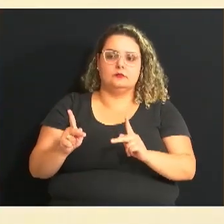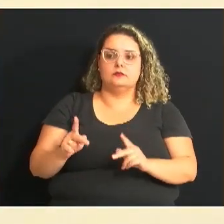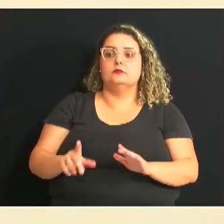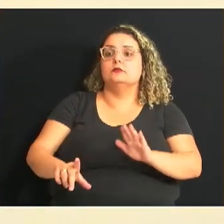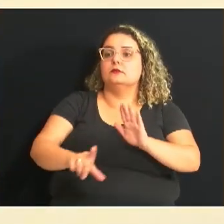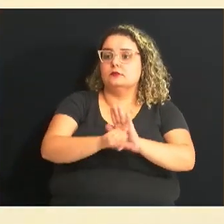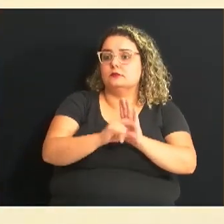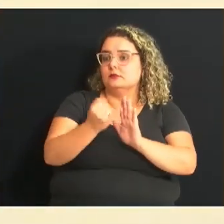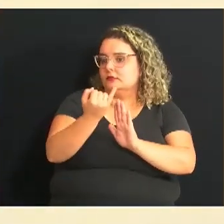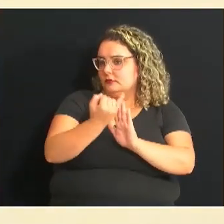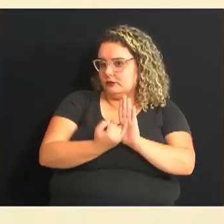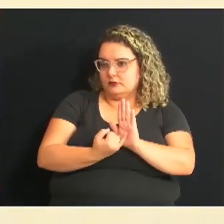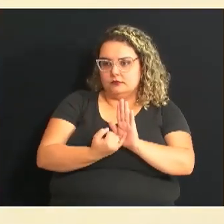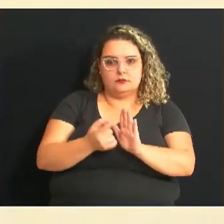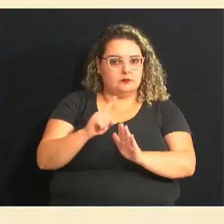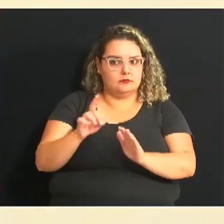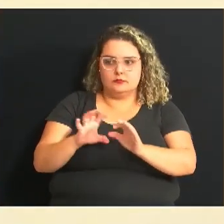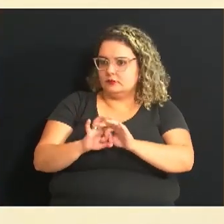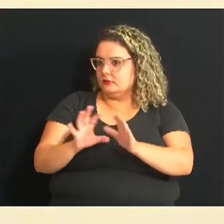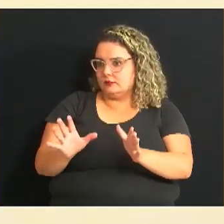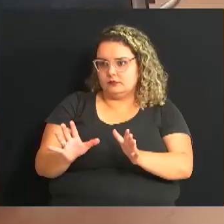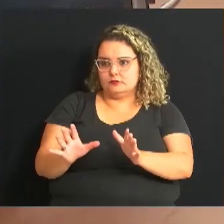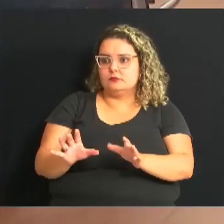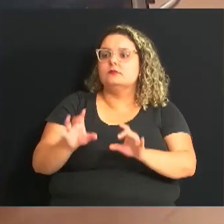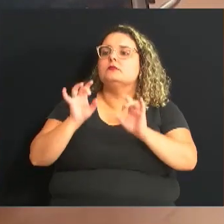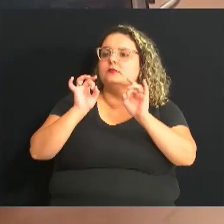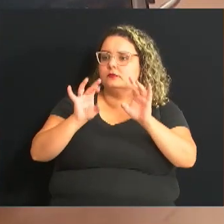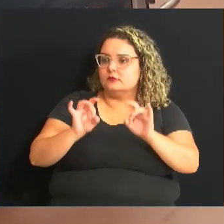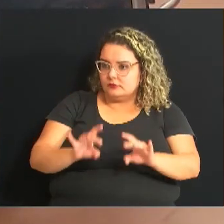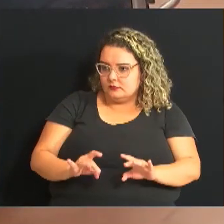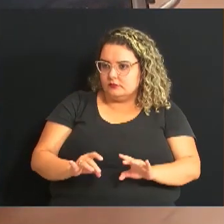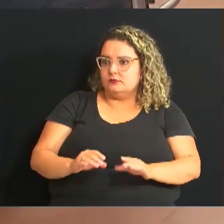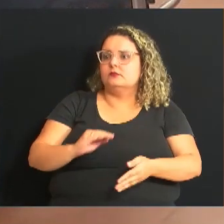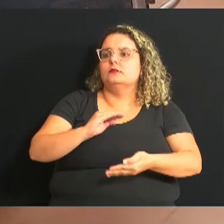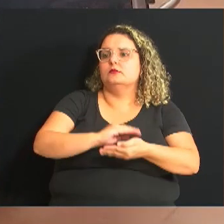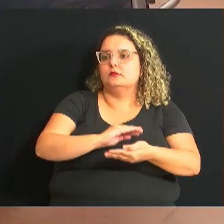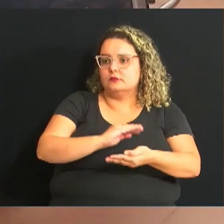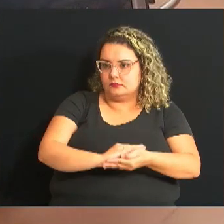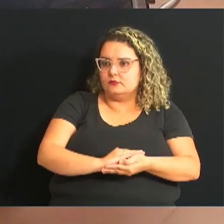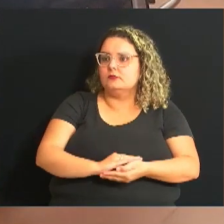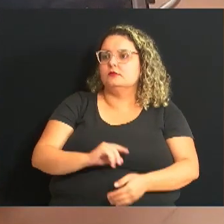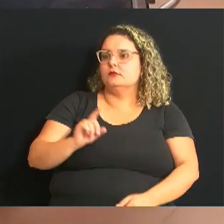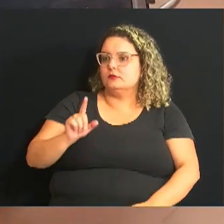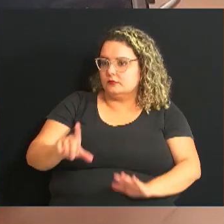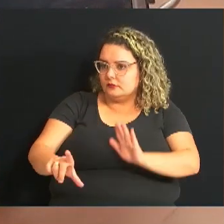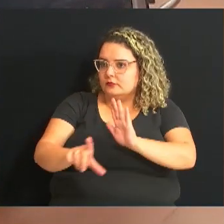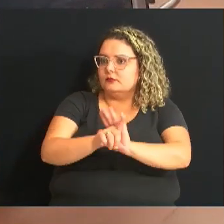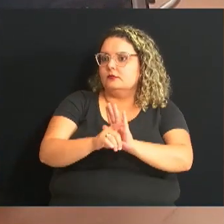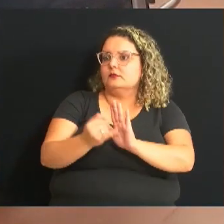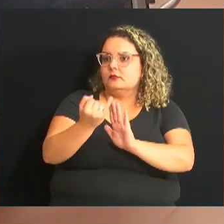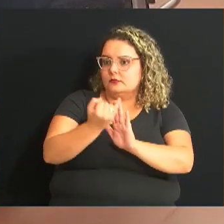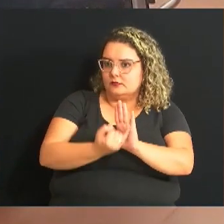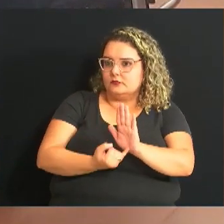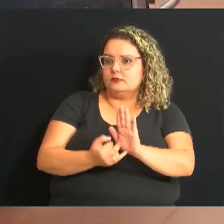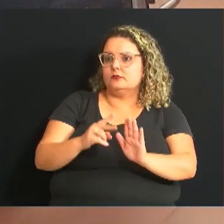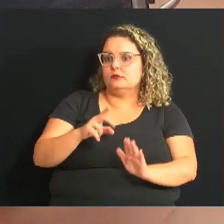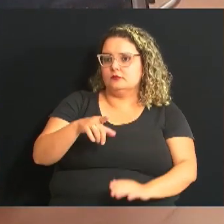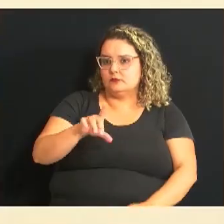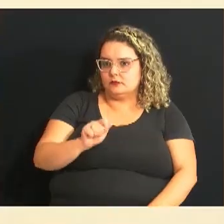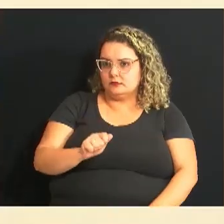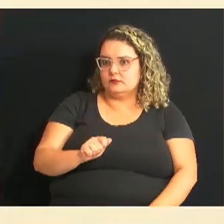imposto de renda não permite isso. É específica para o fundo. A legislação do imposto de renda, ela permite que você